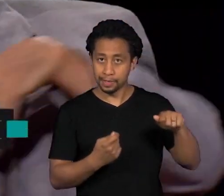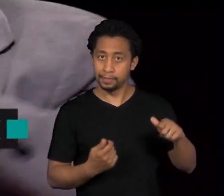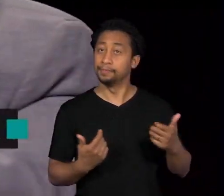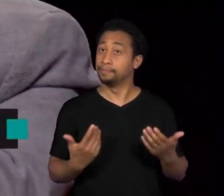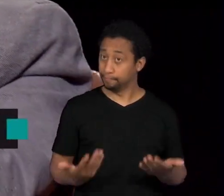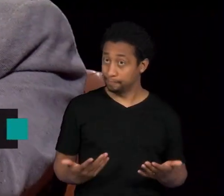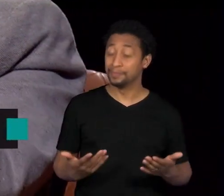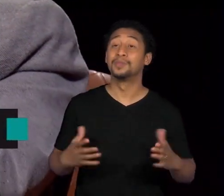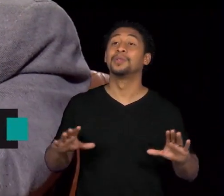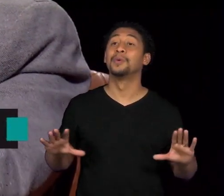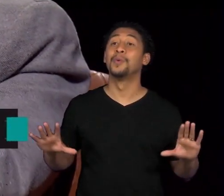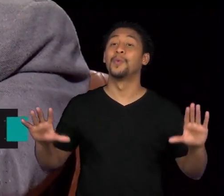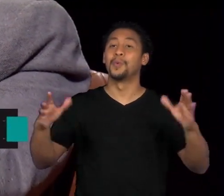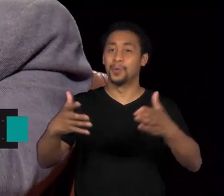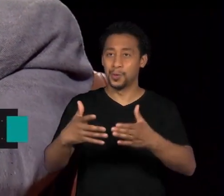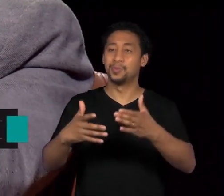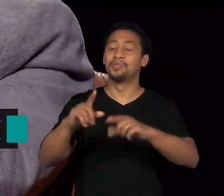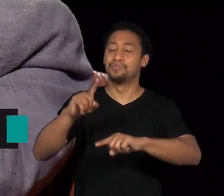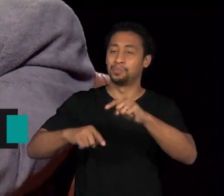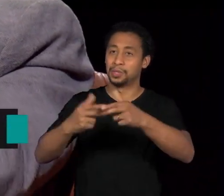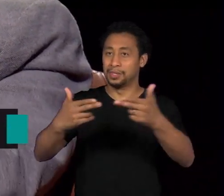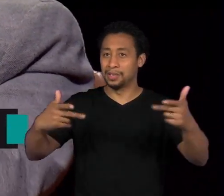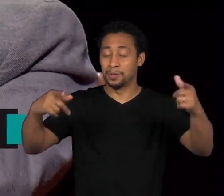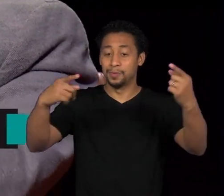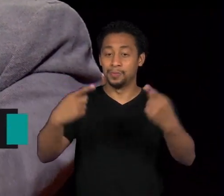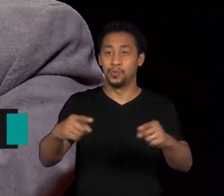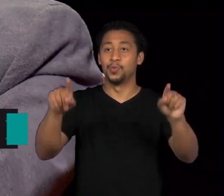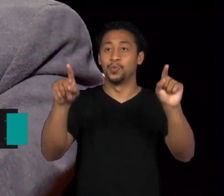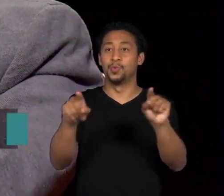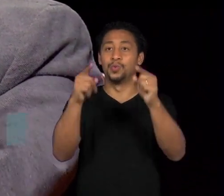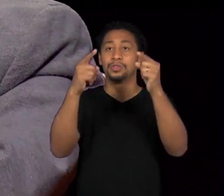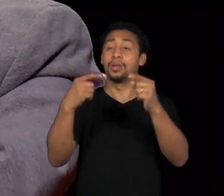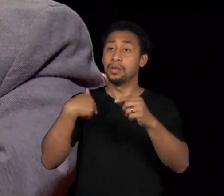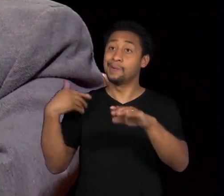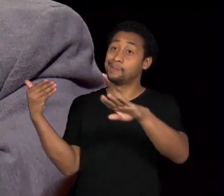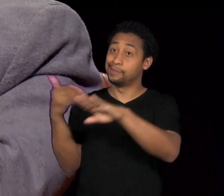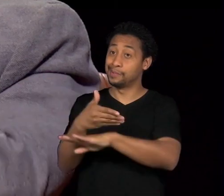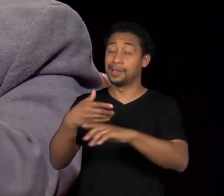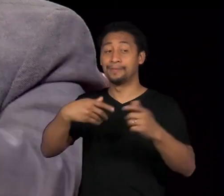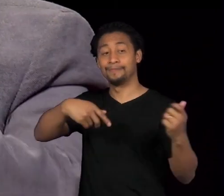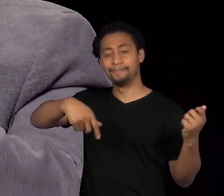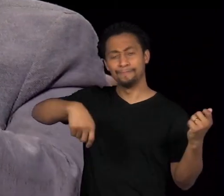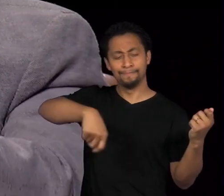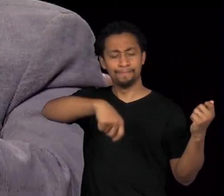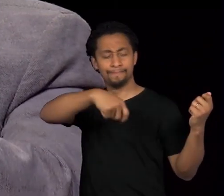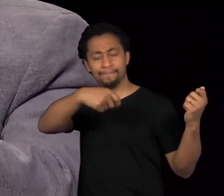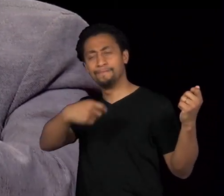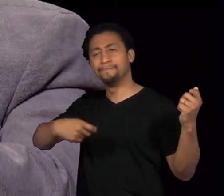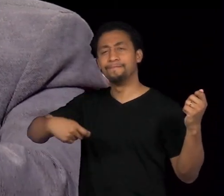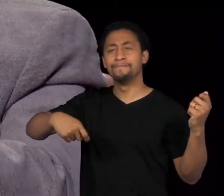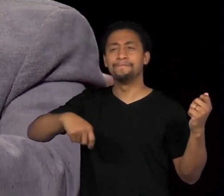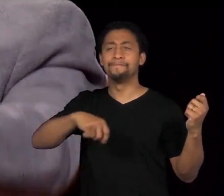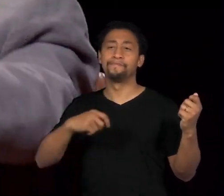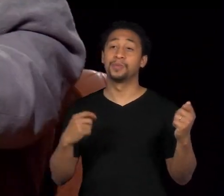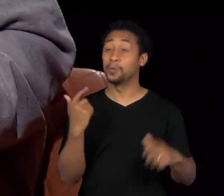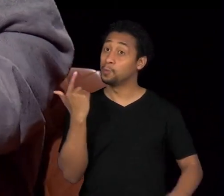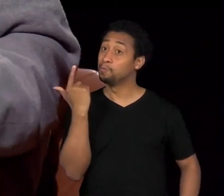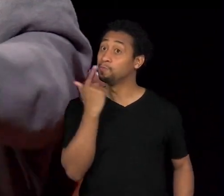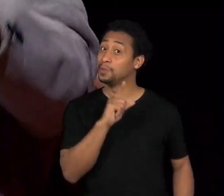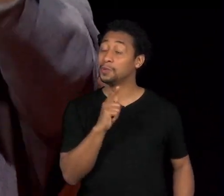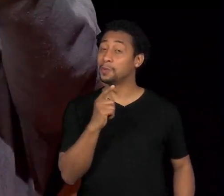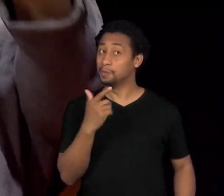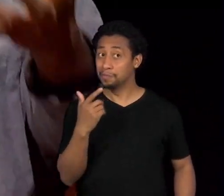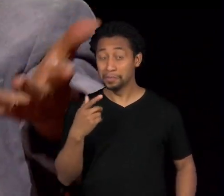com essa reunião desses instrumentos a gente conseguiu Sim aquilo que ele queria um timbre uma música brasileira mais